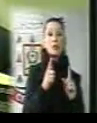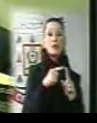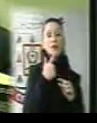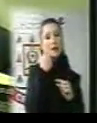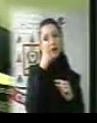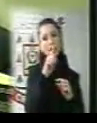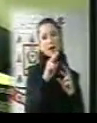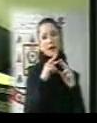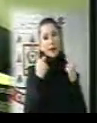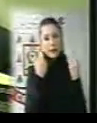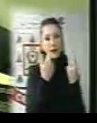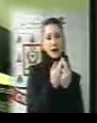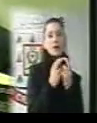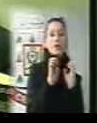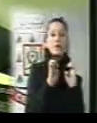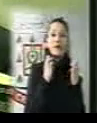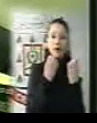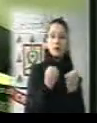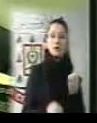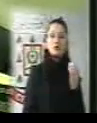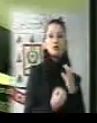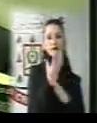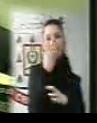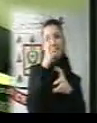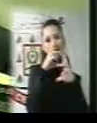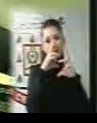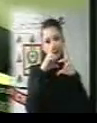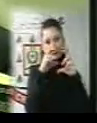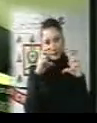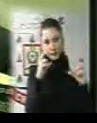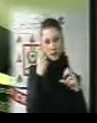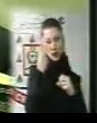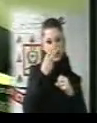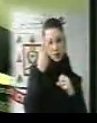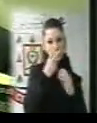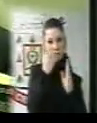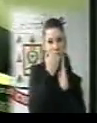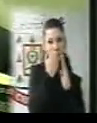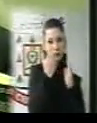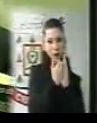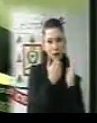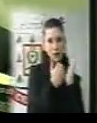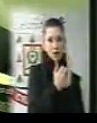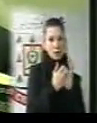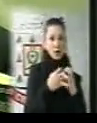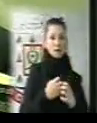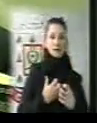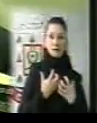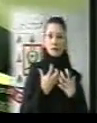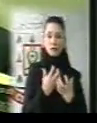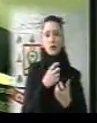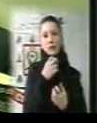Estado, participando do evento de lançamento da segunda etapa do programa Energia do Bem, onde assinou um convênio